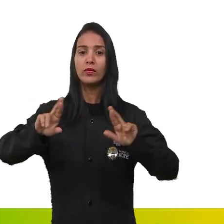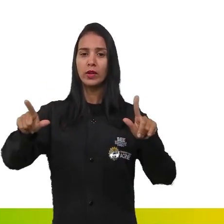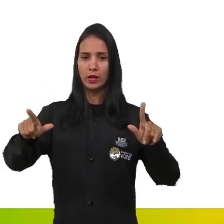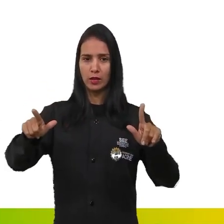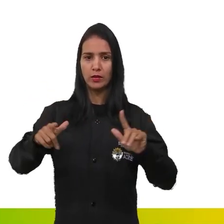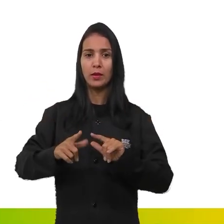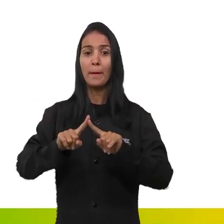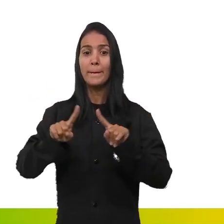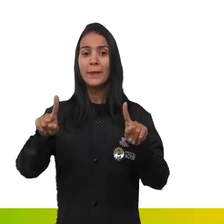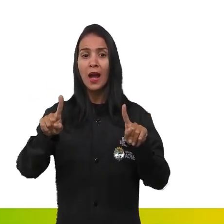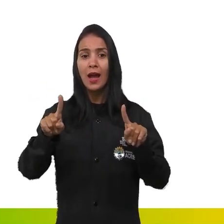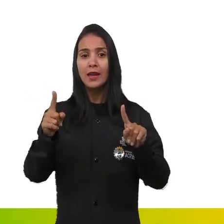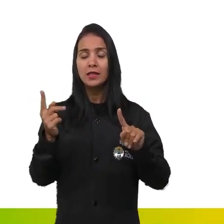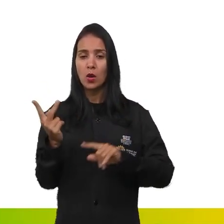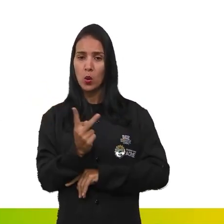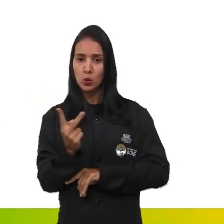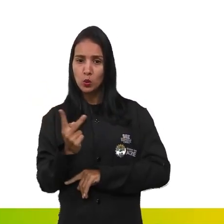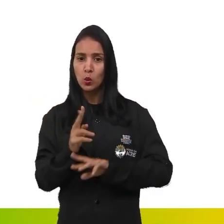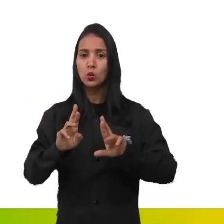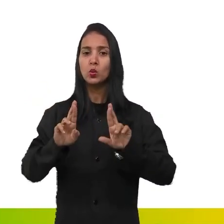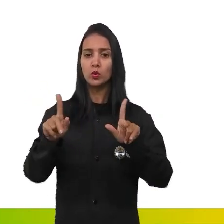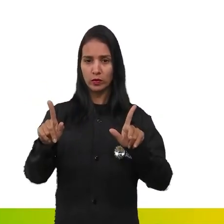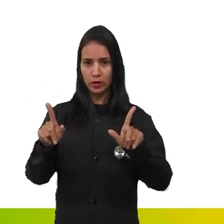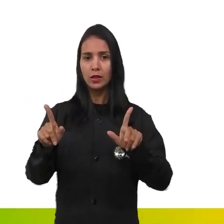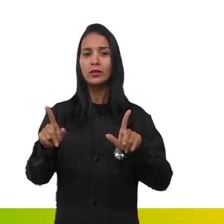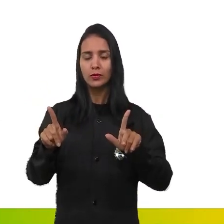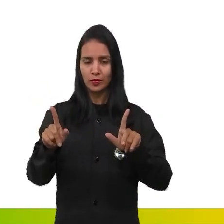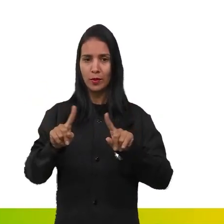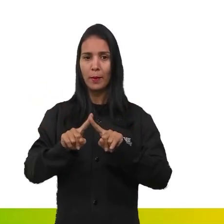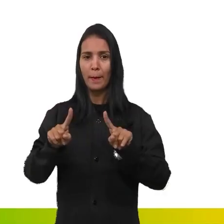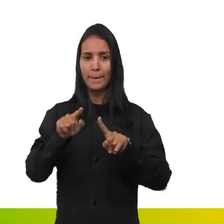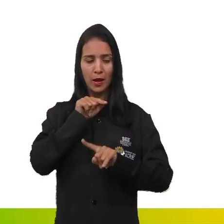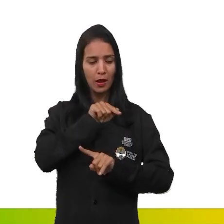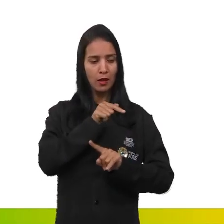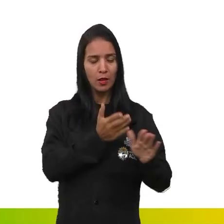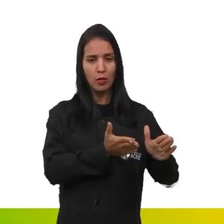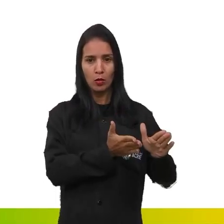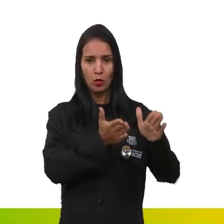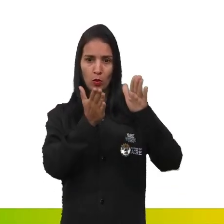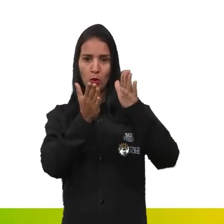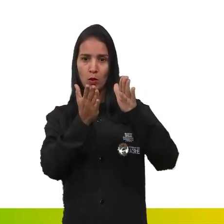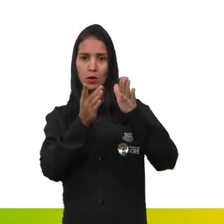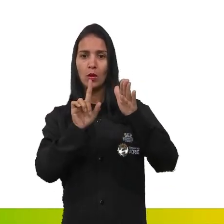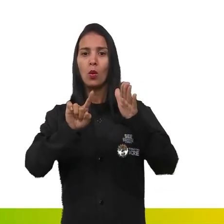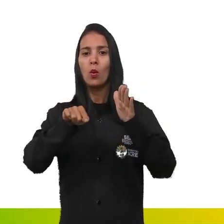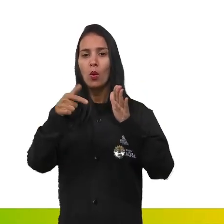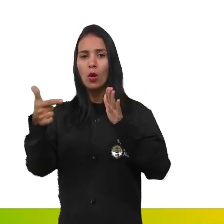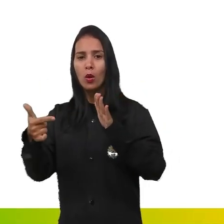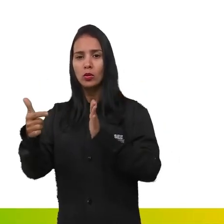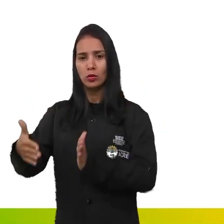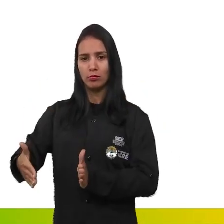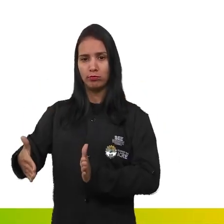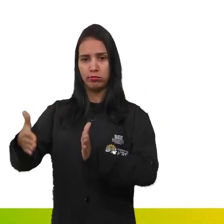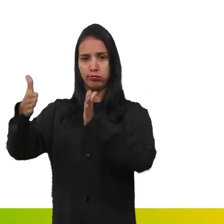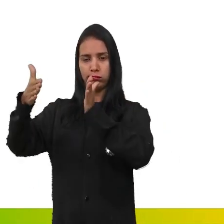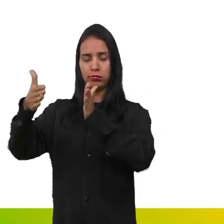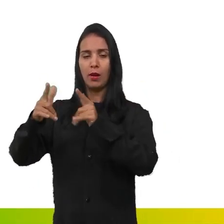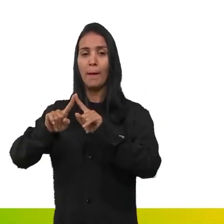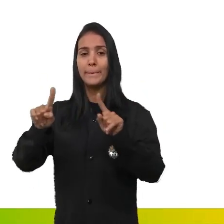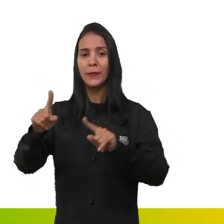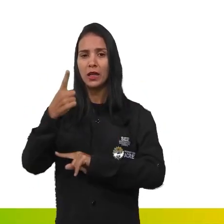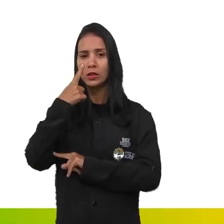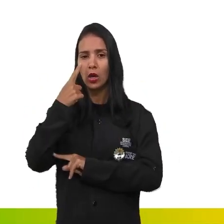uma angulação, tanto faz, como nós vimos agora no princípio de Cavalieri. E eu estou colocando os dois aqui no plano